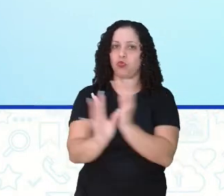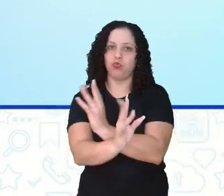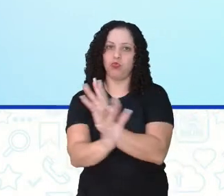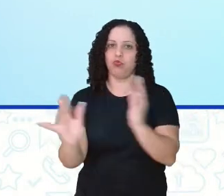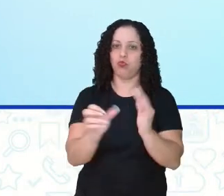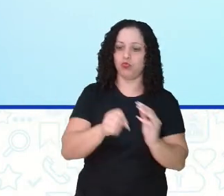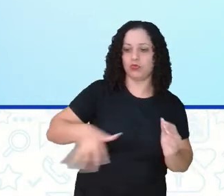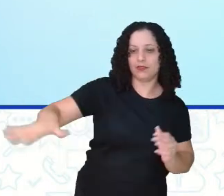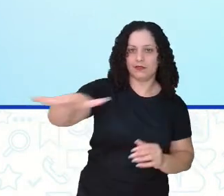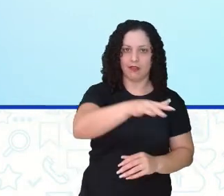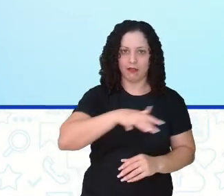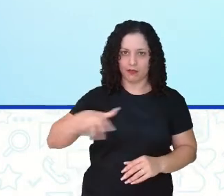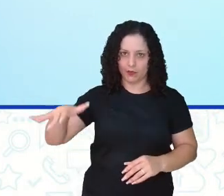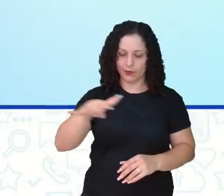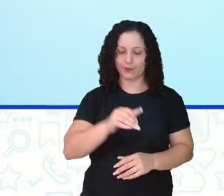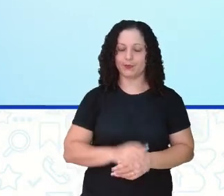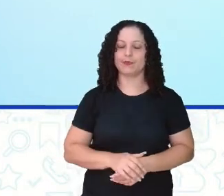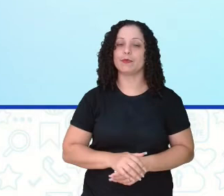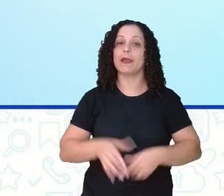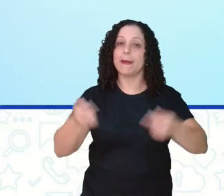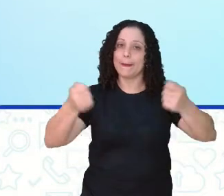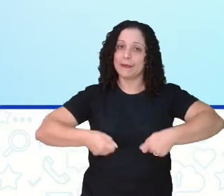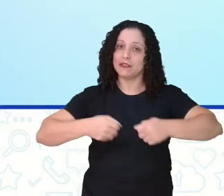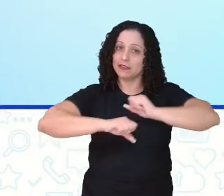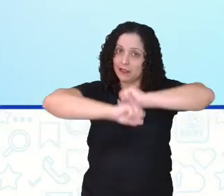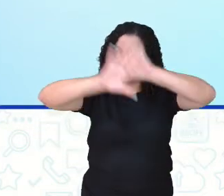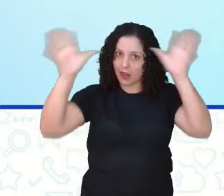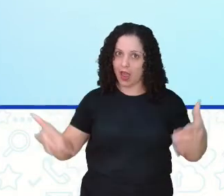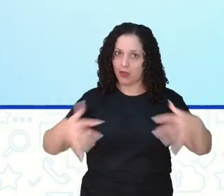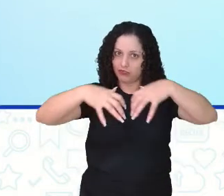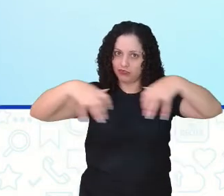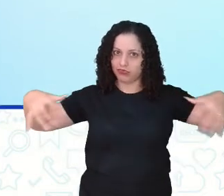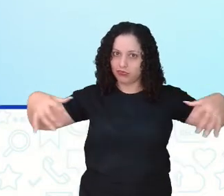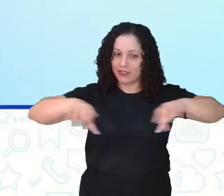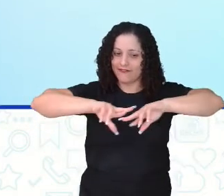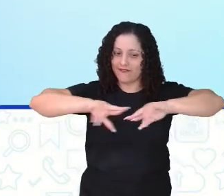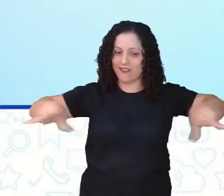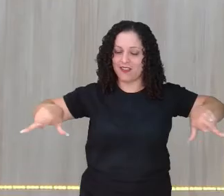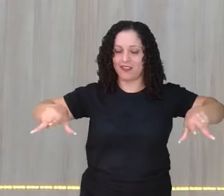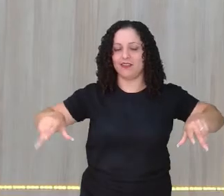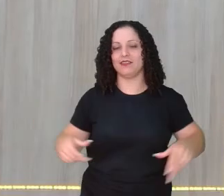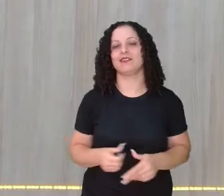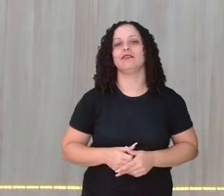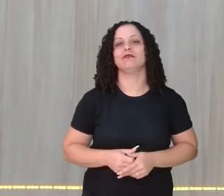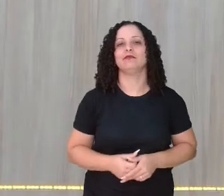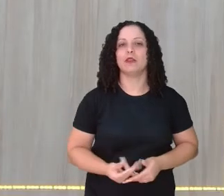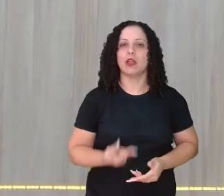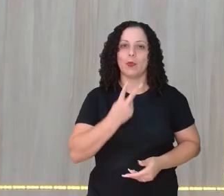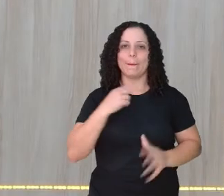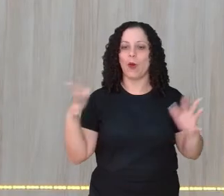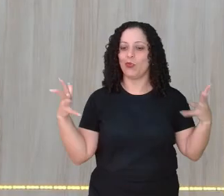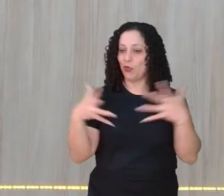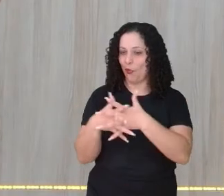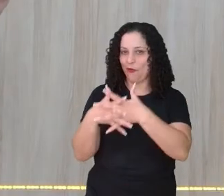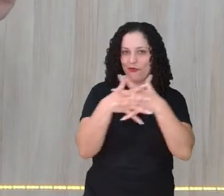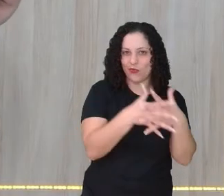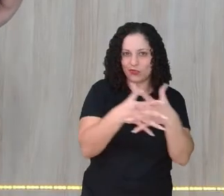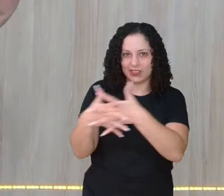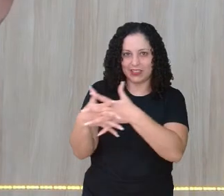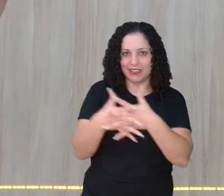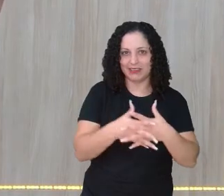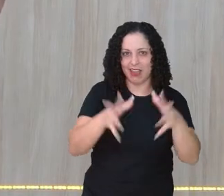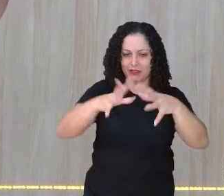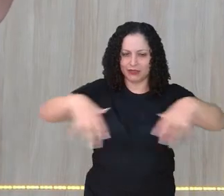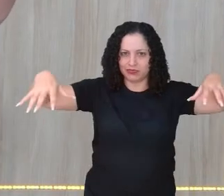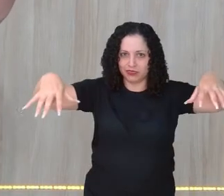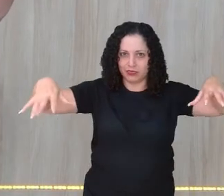um cenário. A gente precisa ter clara essa distinção, porque a gente não pode confundir figurantes